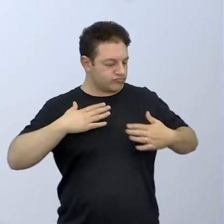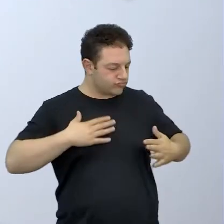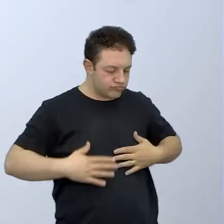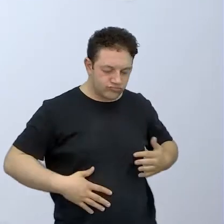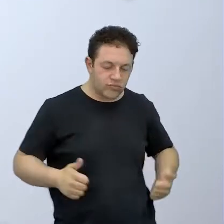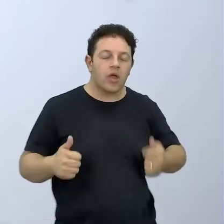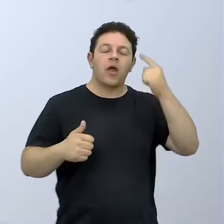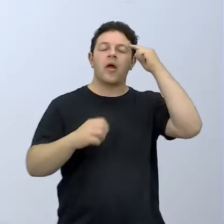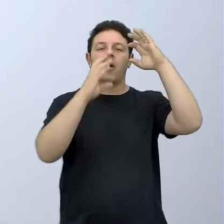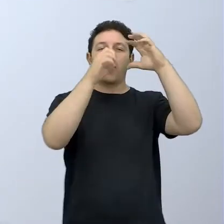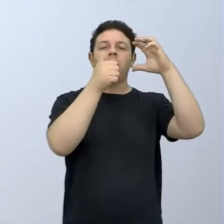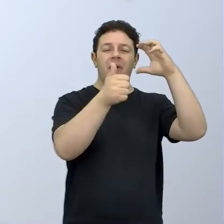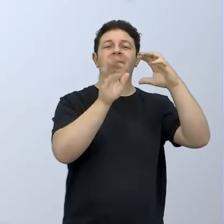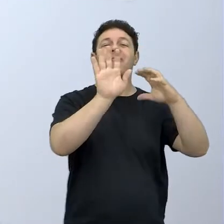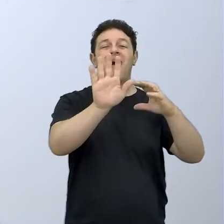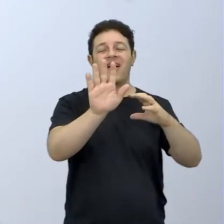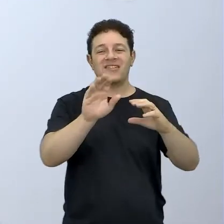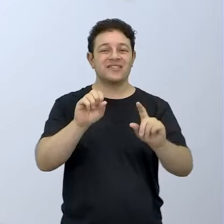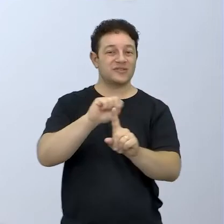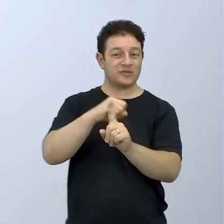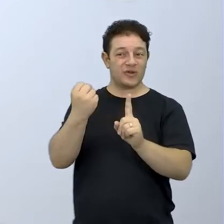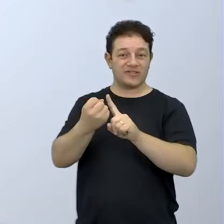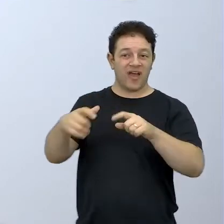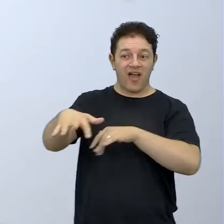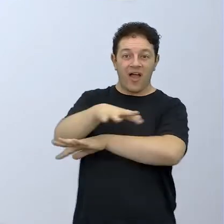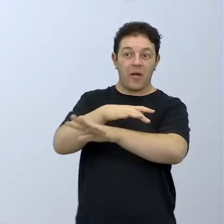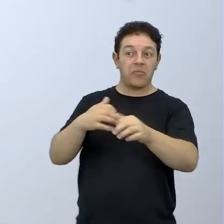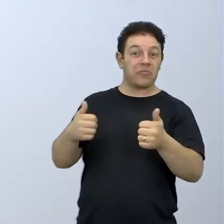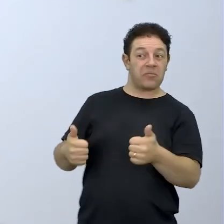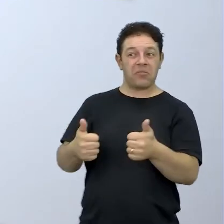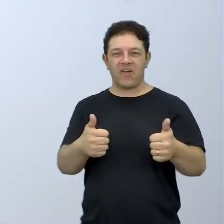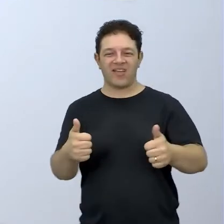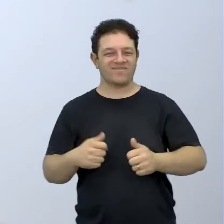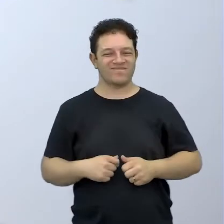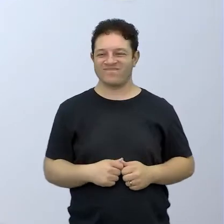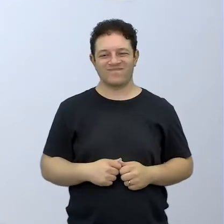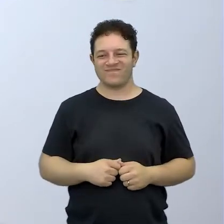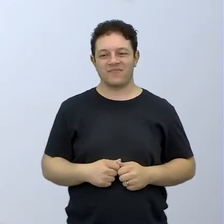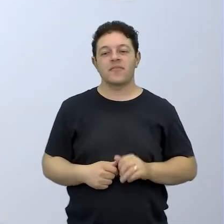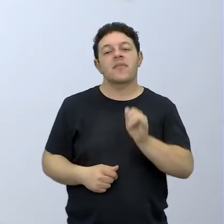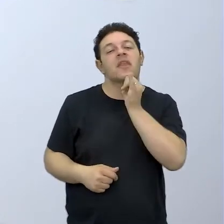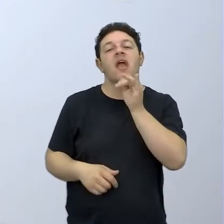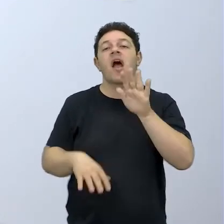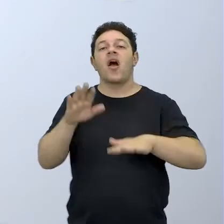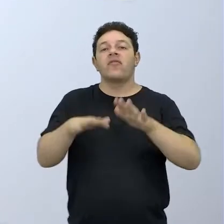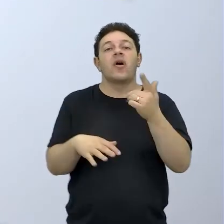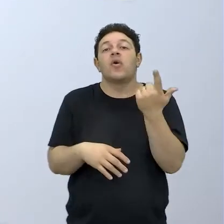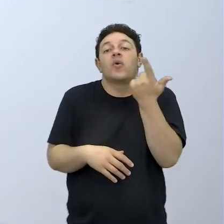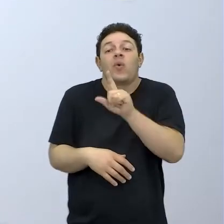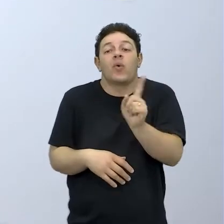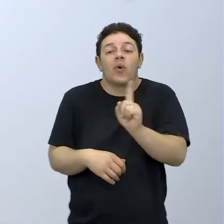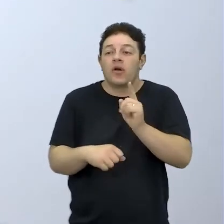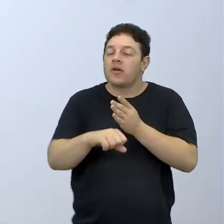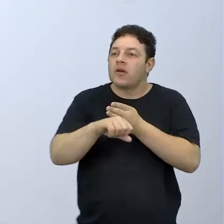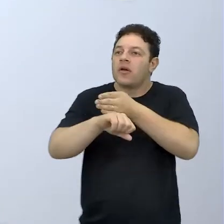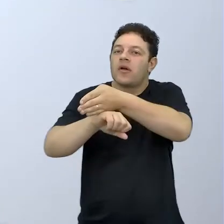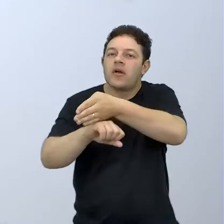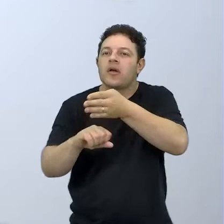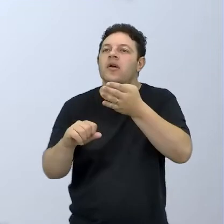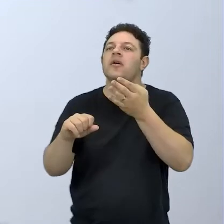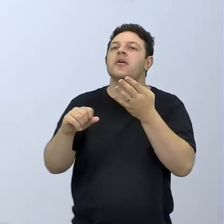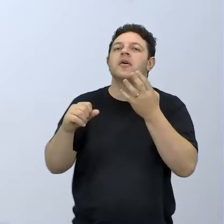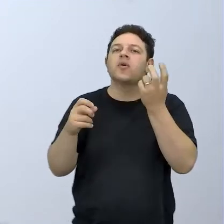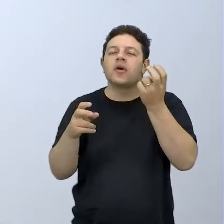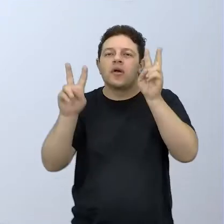e mental, mas não apresentam a saúde social. No caso, por exemplo, não tem acesso à cultura ou tem